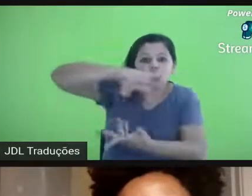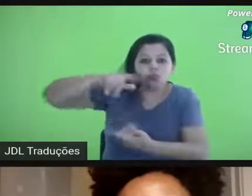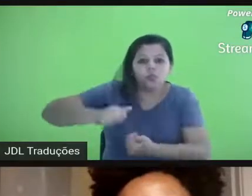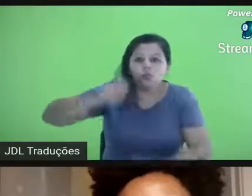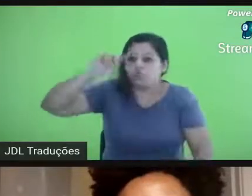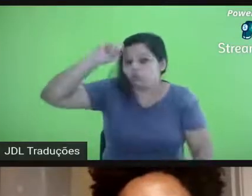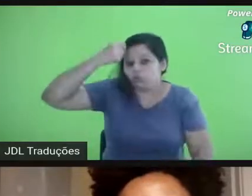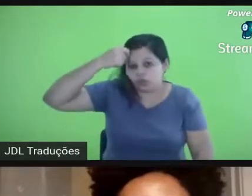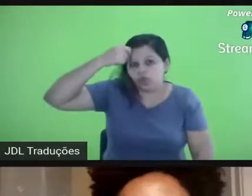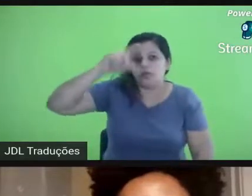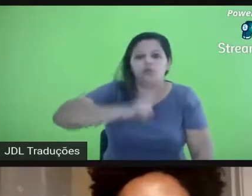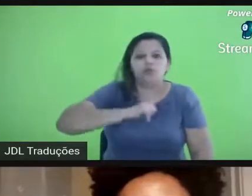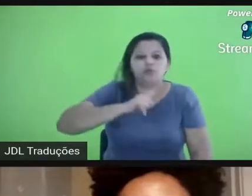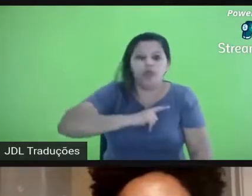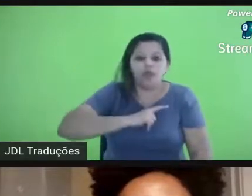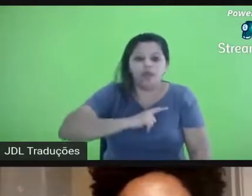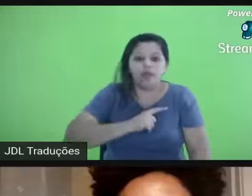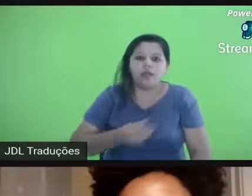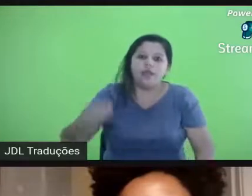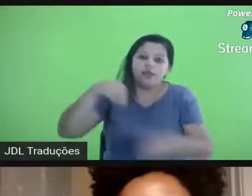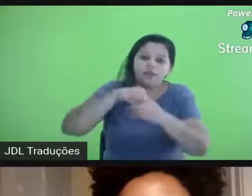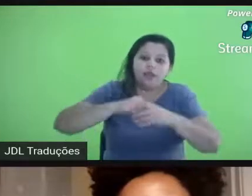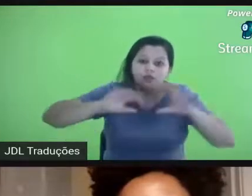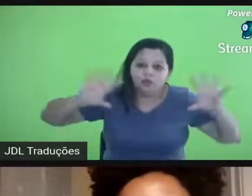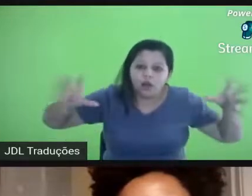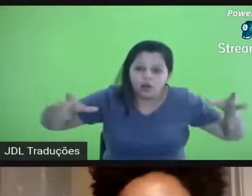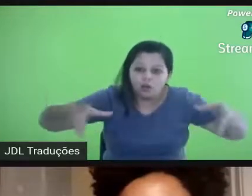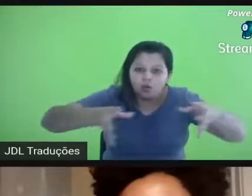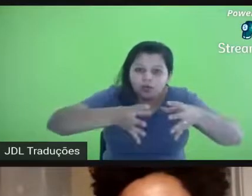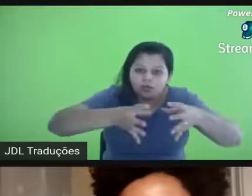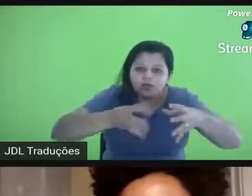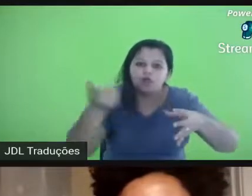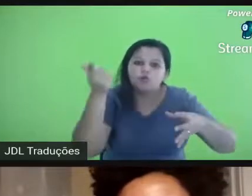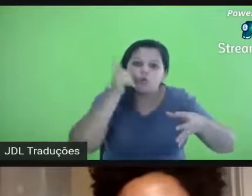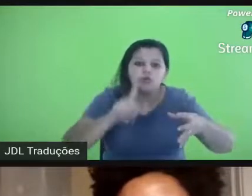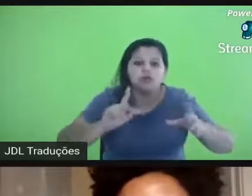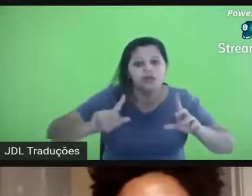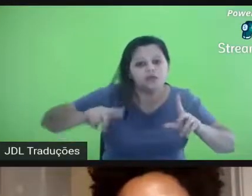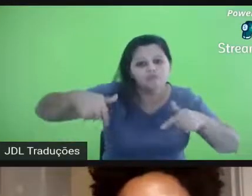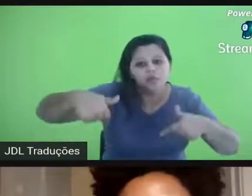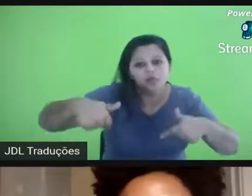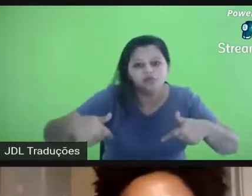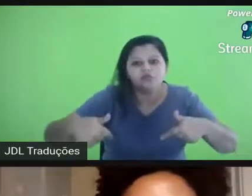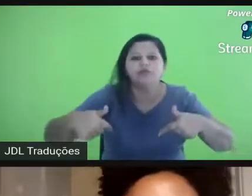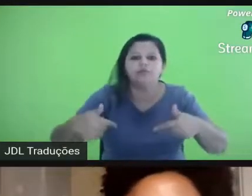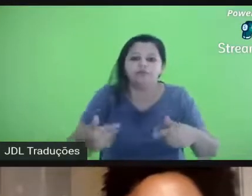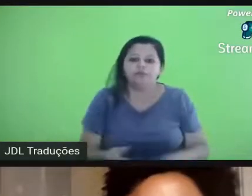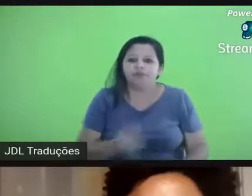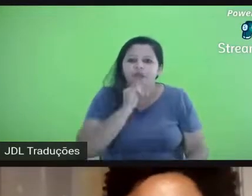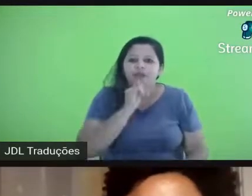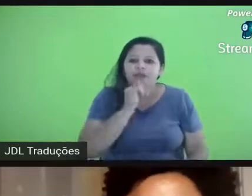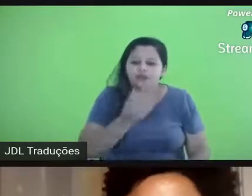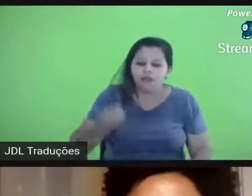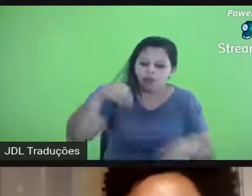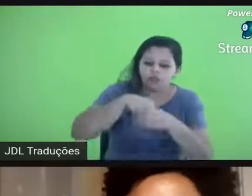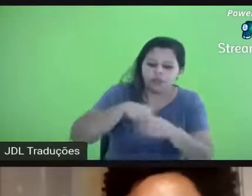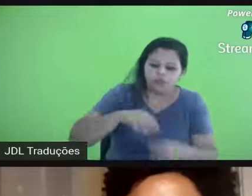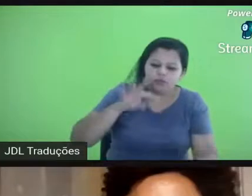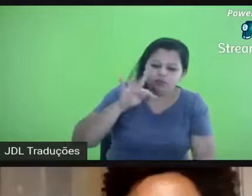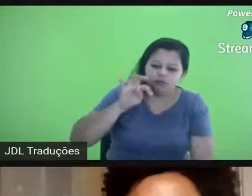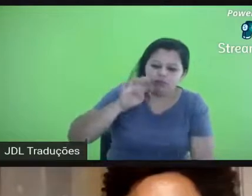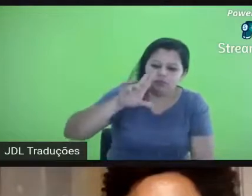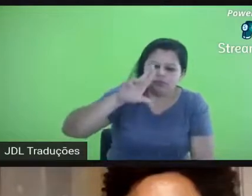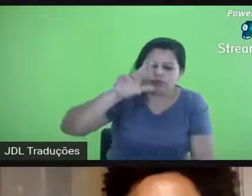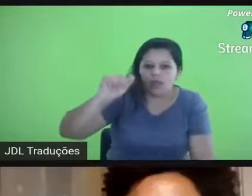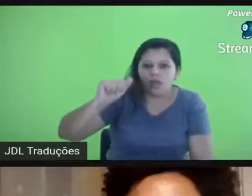E a partir da coletividade, como a gente consegue fazer isso, assim, né? Então, dentro da Terra Preta, por exemplo, a gente sempre pauta essa questão